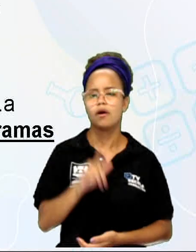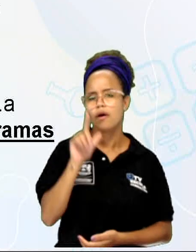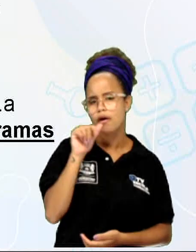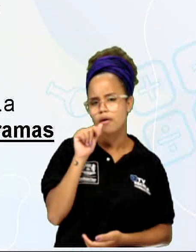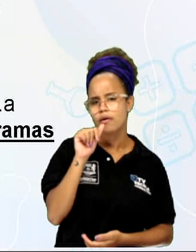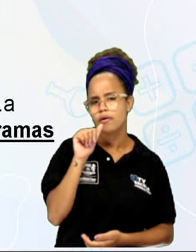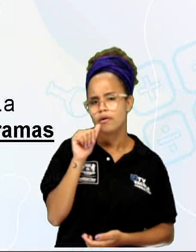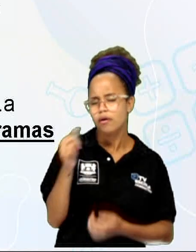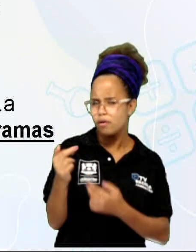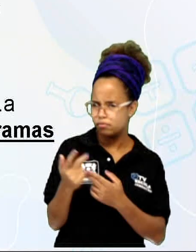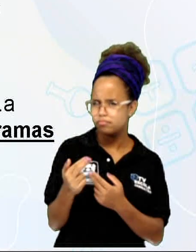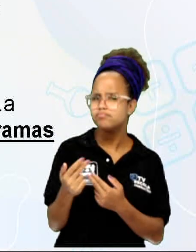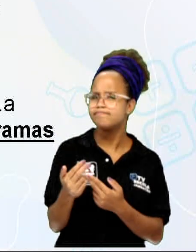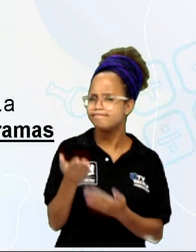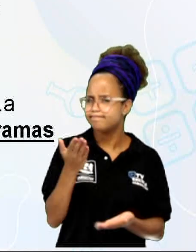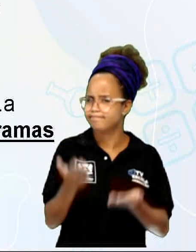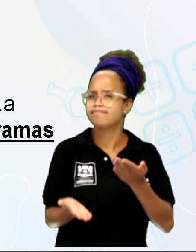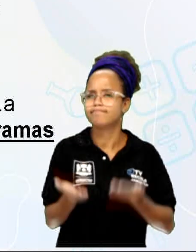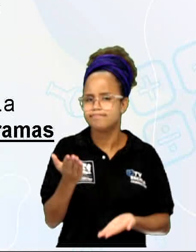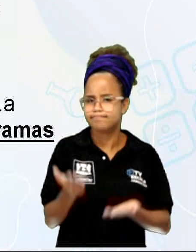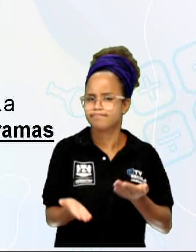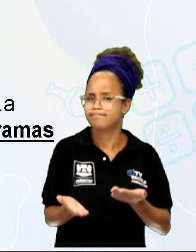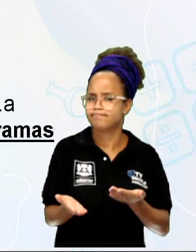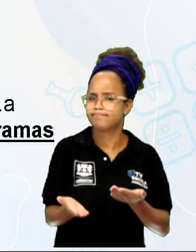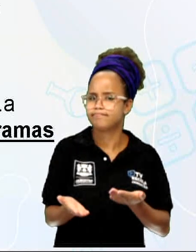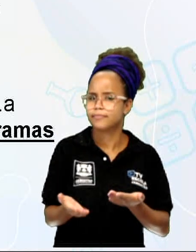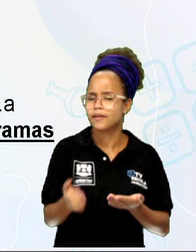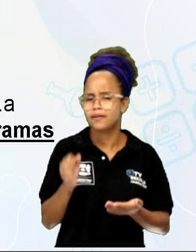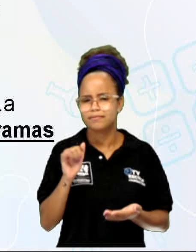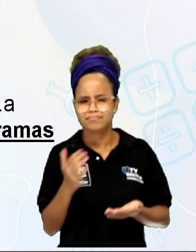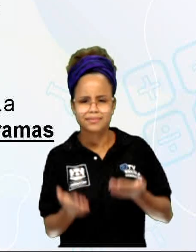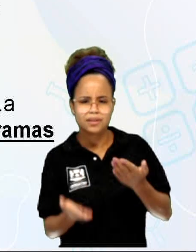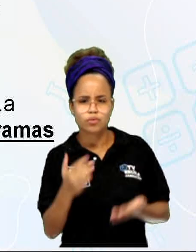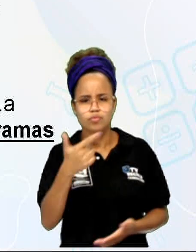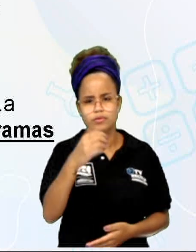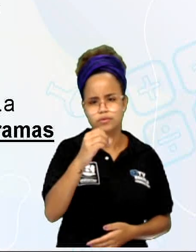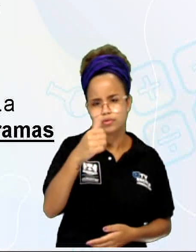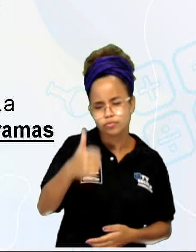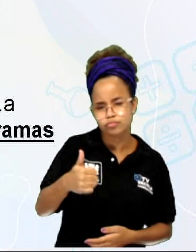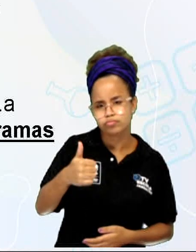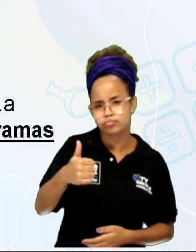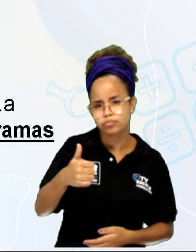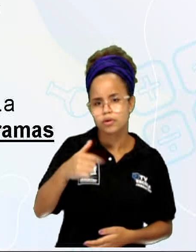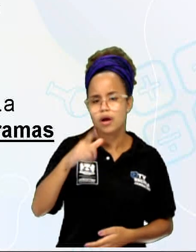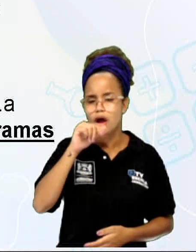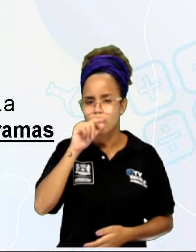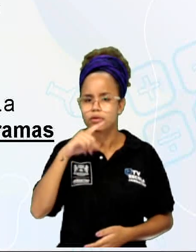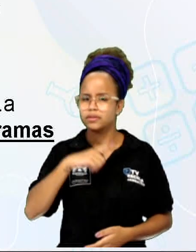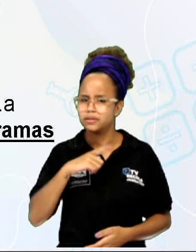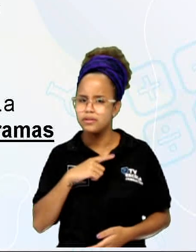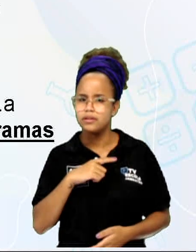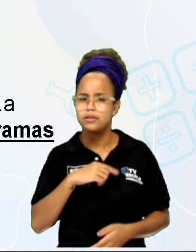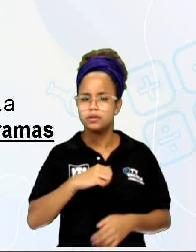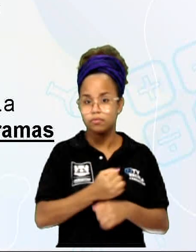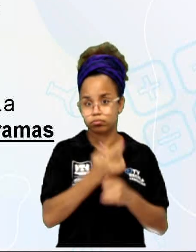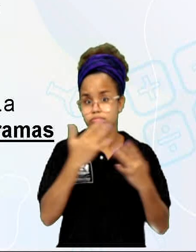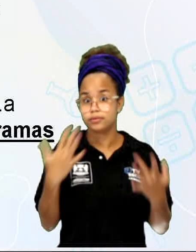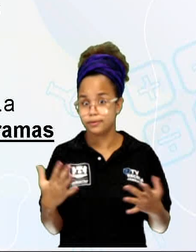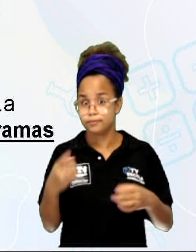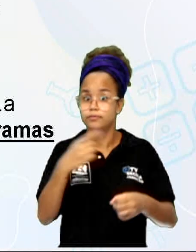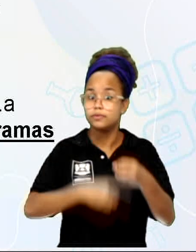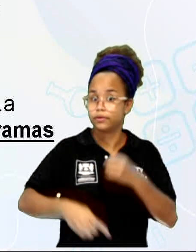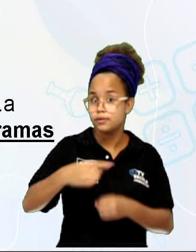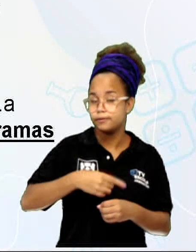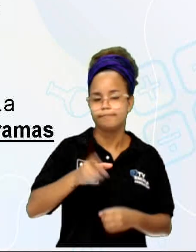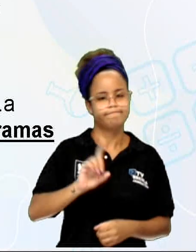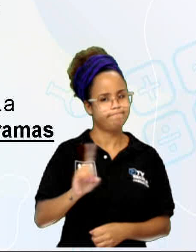que é o mesmo peso? Será que 201 gramas de água também vai ter essa quantidade de moléculas? Não, existe uma